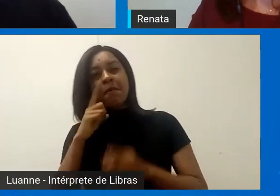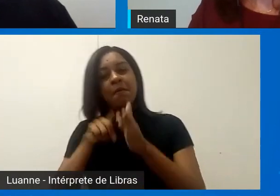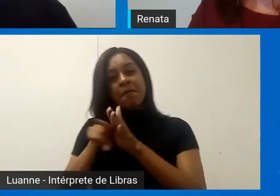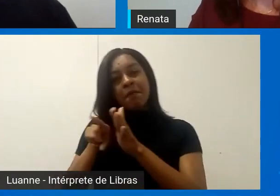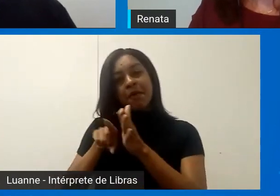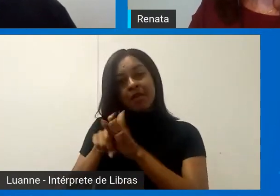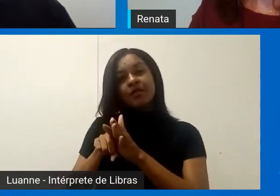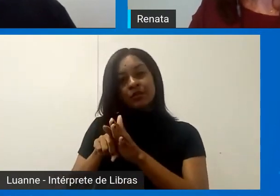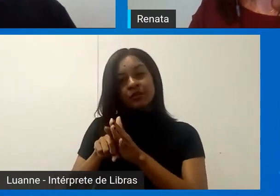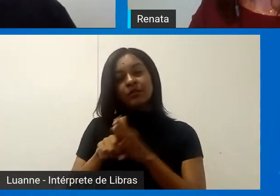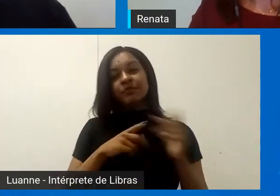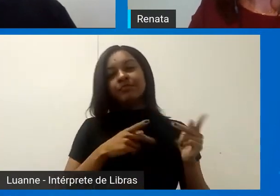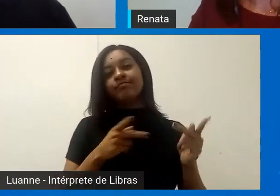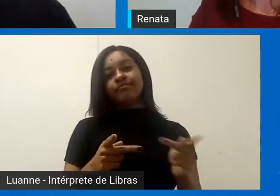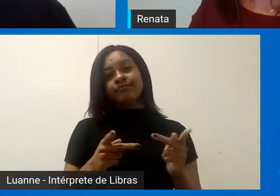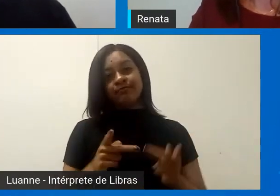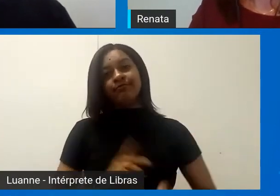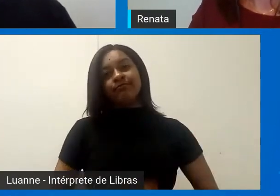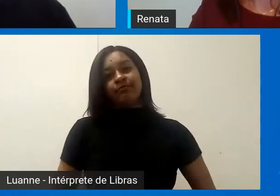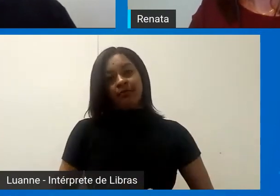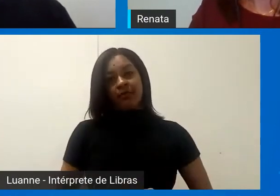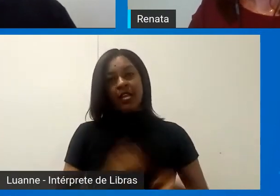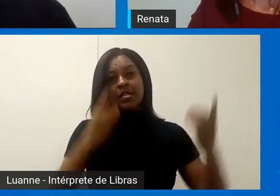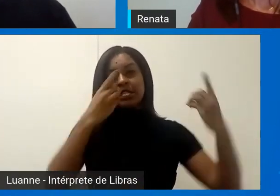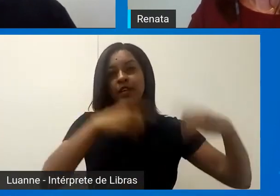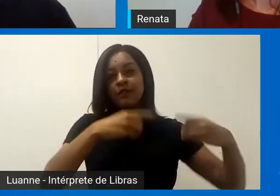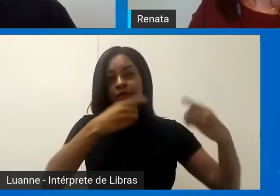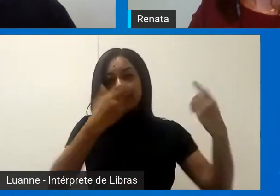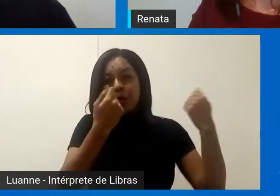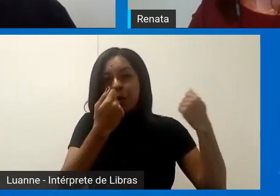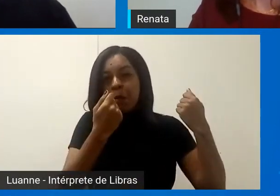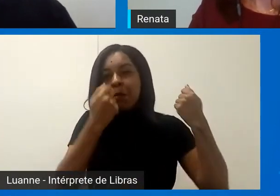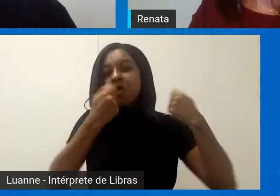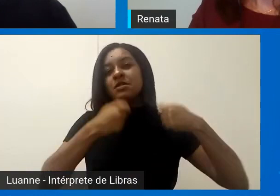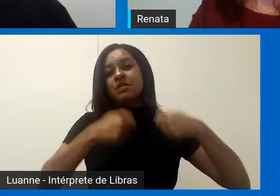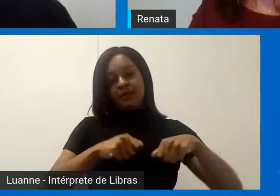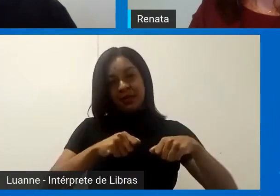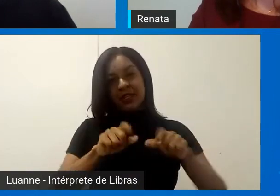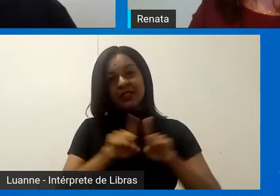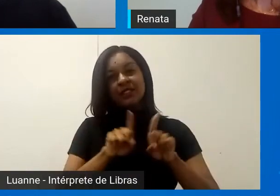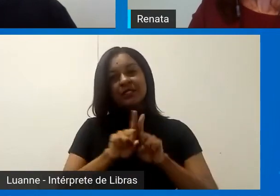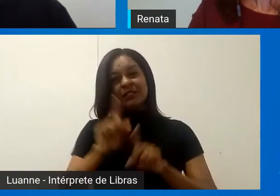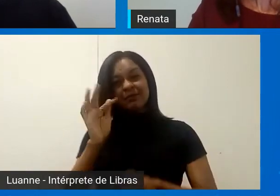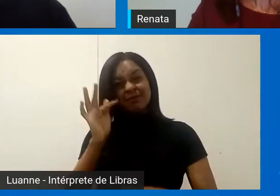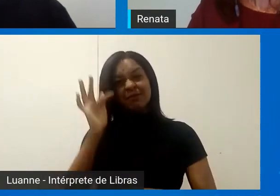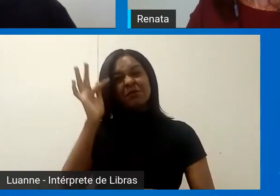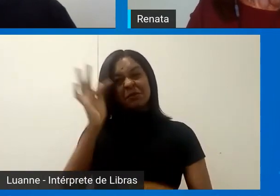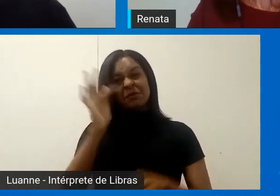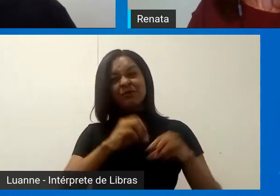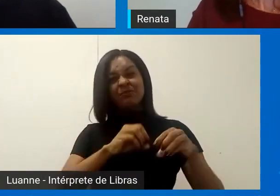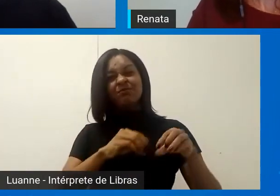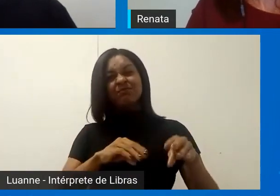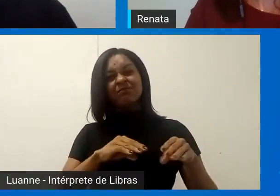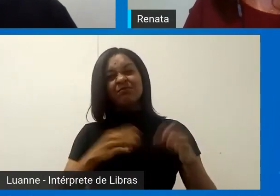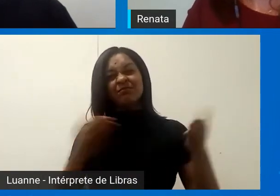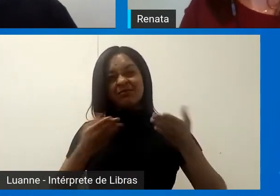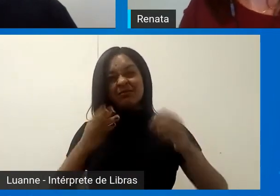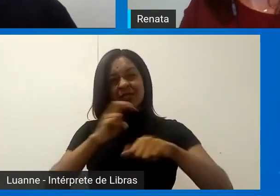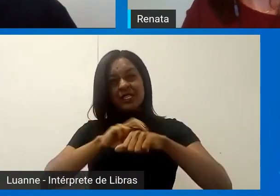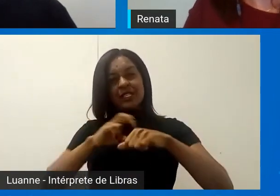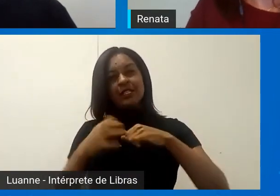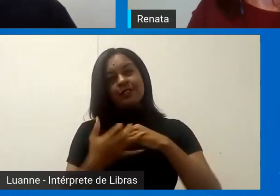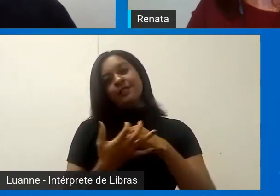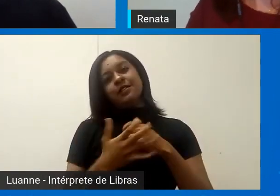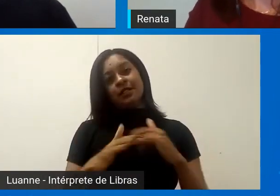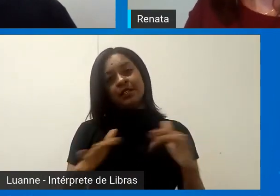desafios perspectivas e possibilidades para educação nesse cenário de pandemia então desde o início